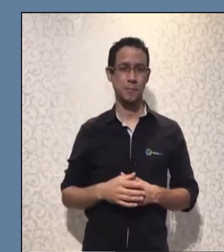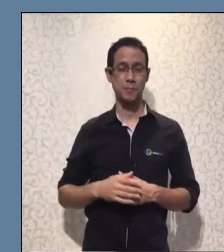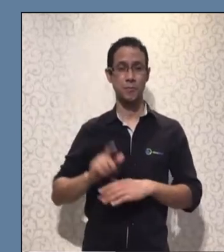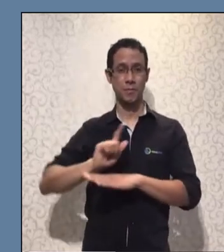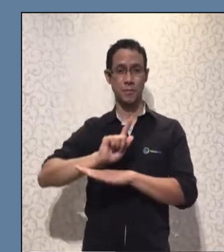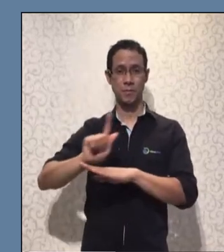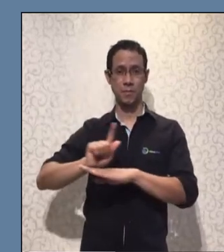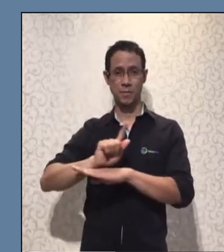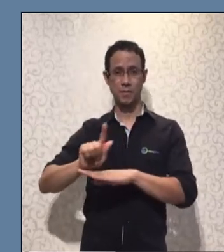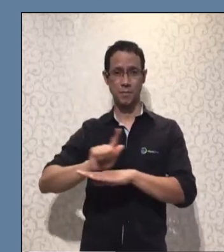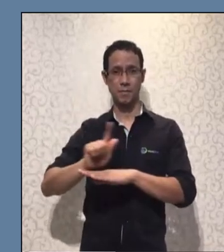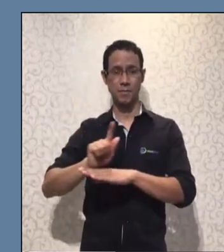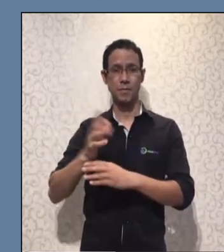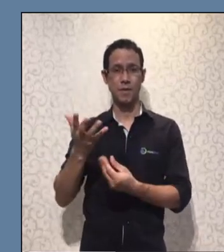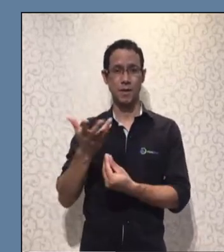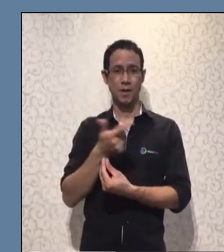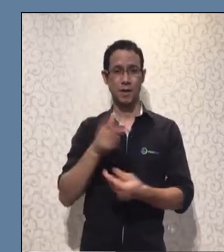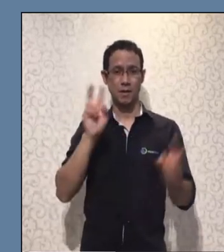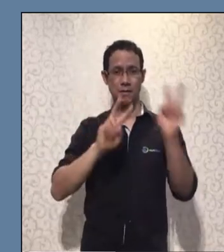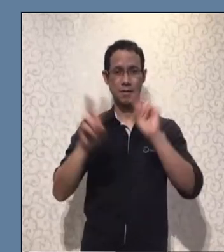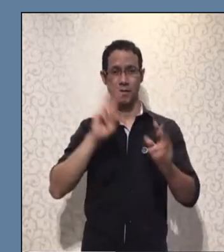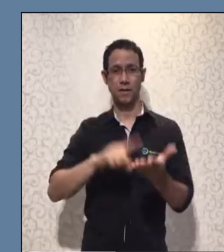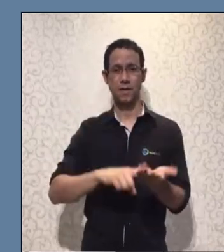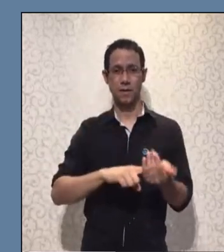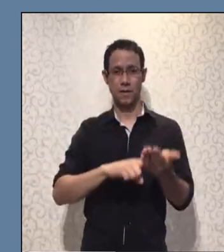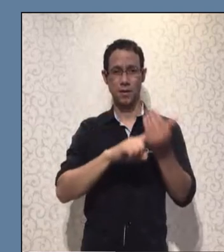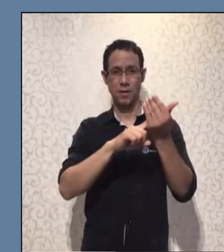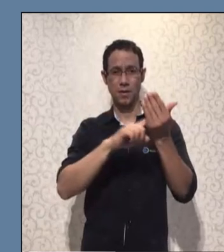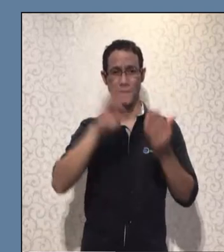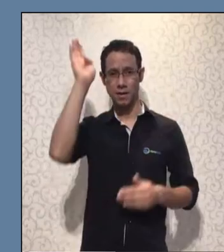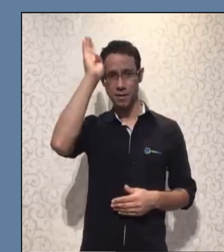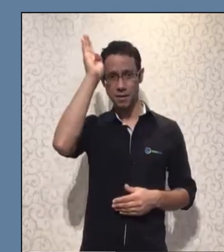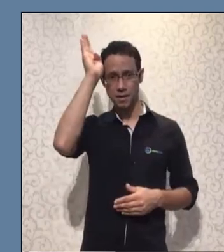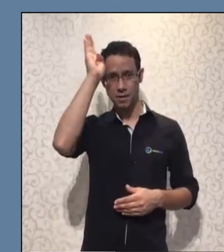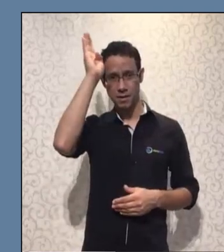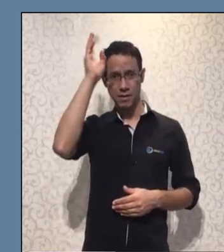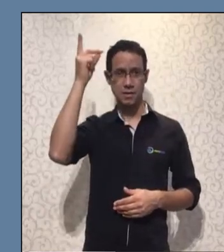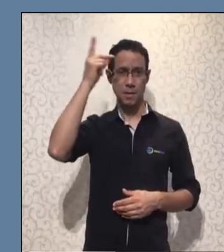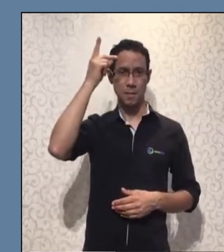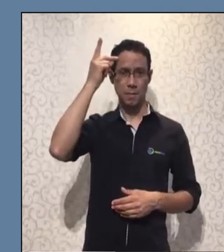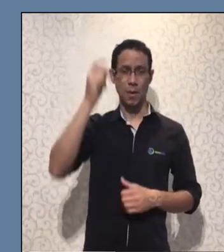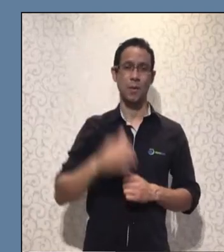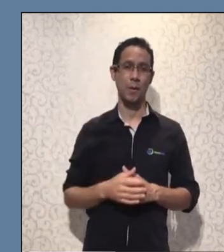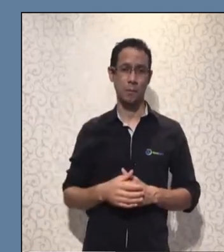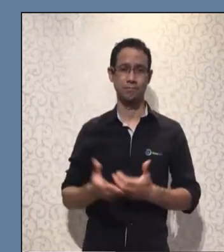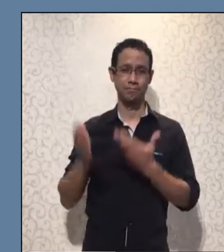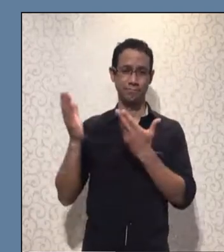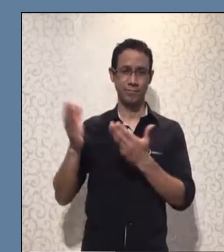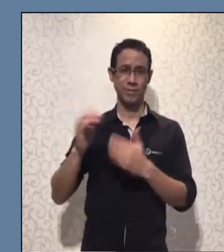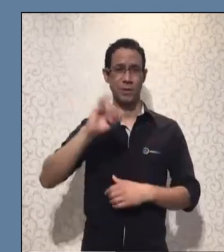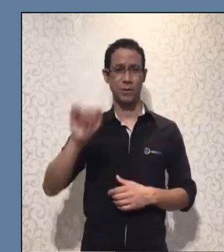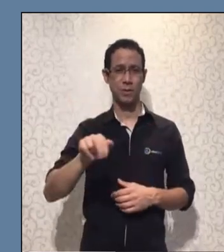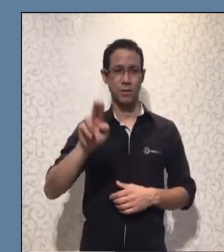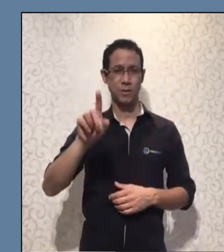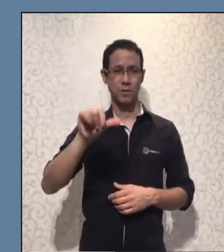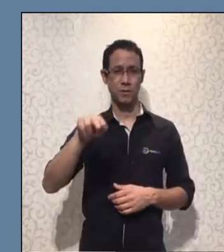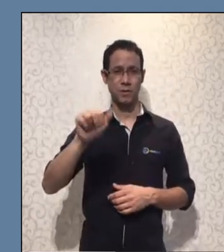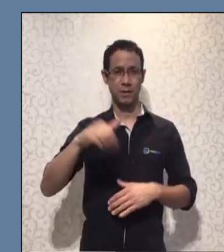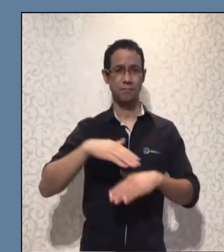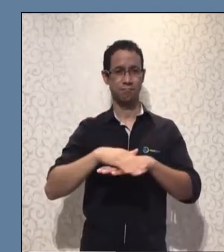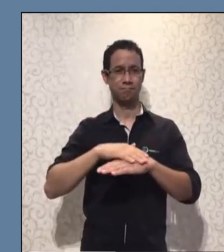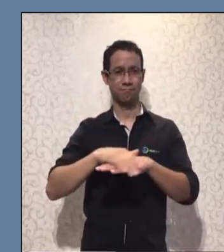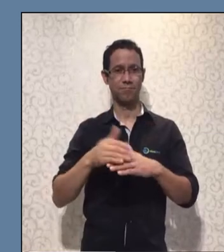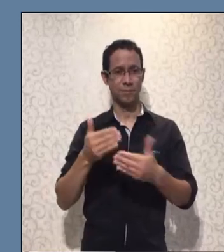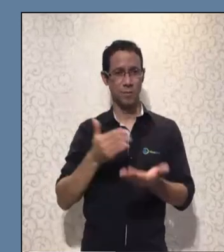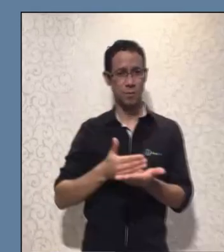Gerência de Artes Visuais e Tecnologias do SESC São Paulo. Passo a palavra à Juliana para o início dessa conversa e desejo a todos e todas um